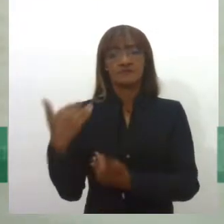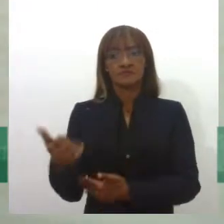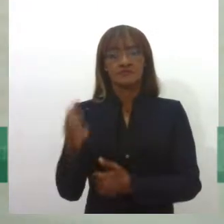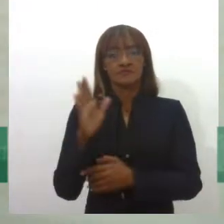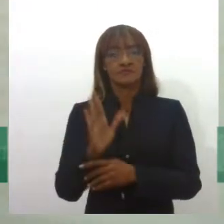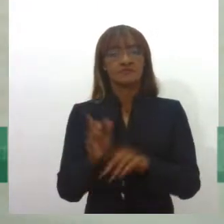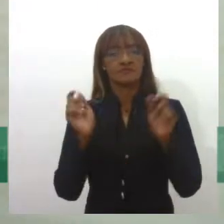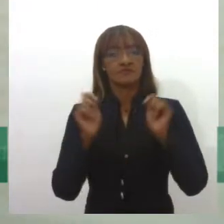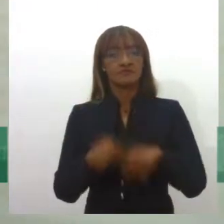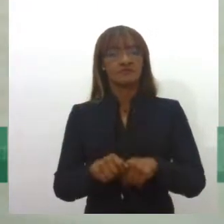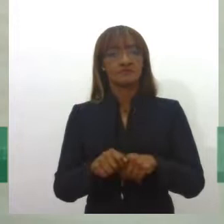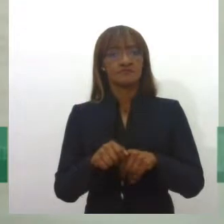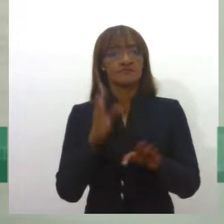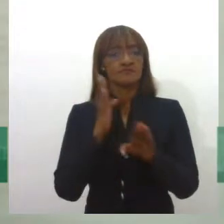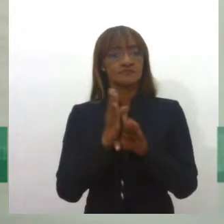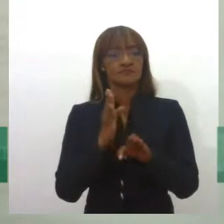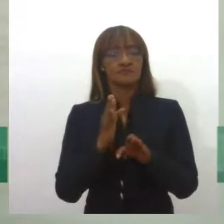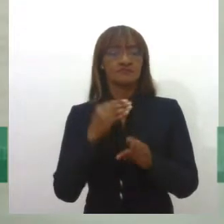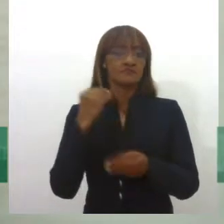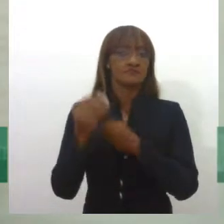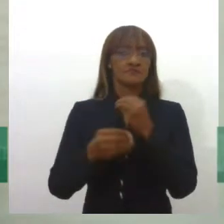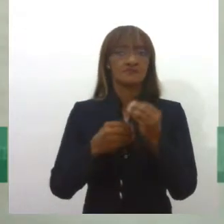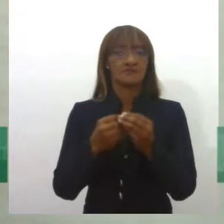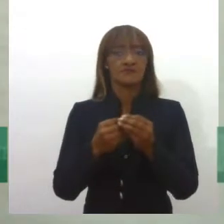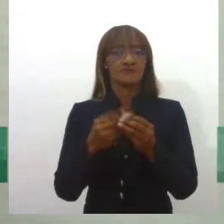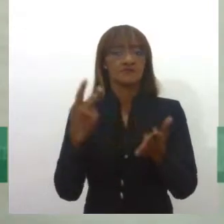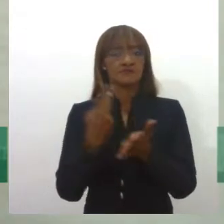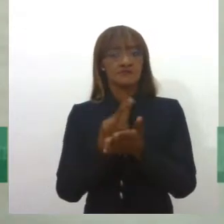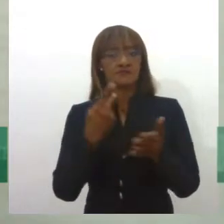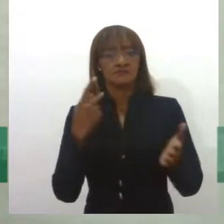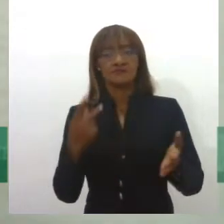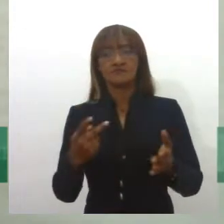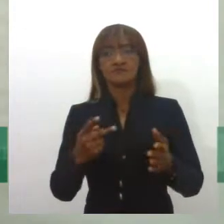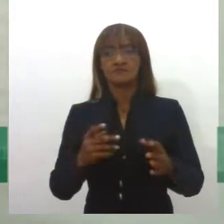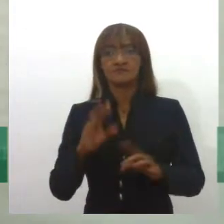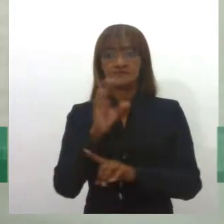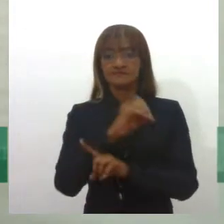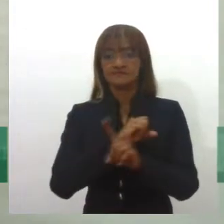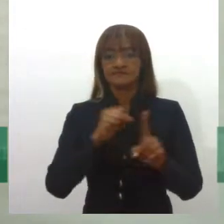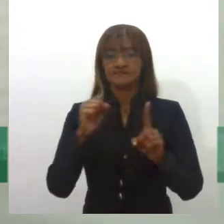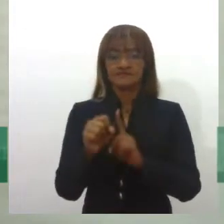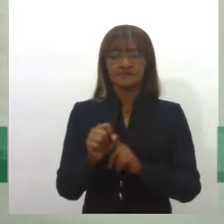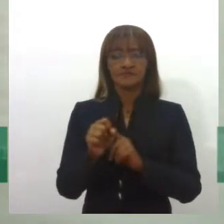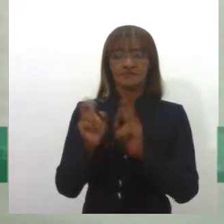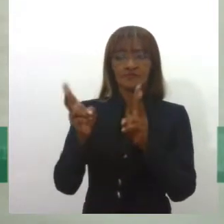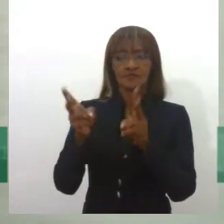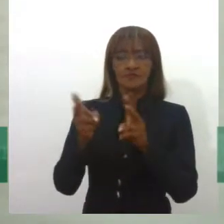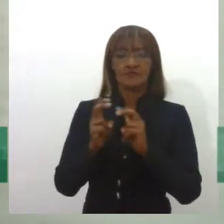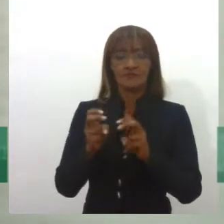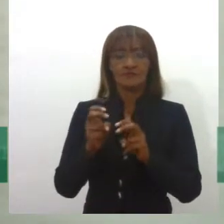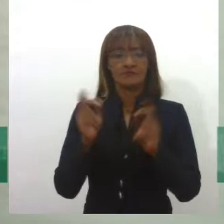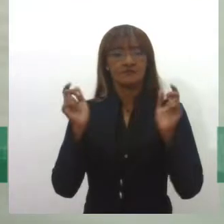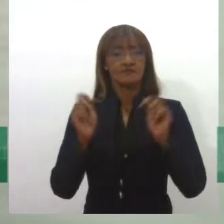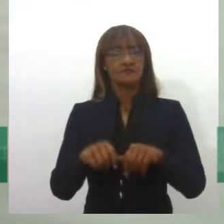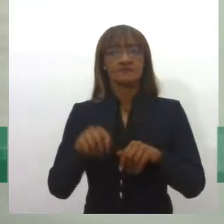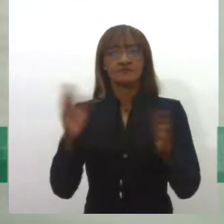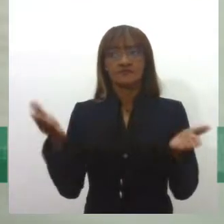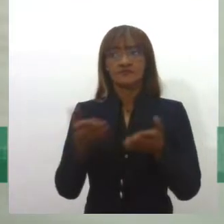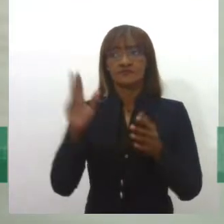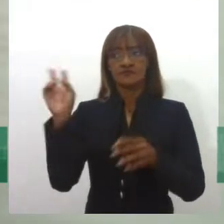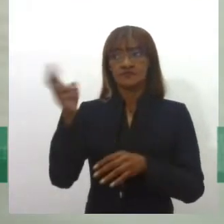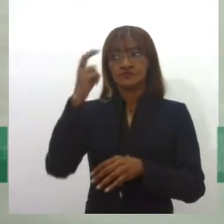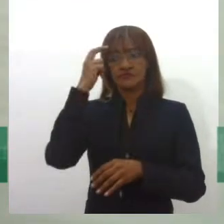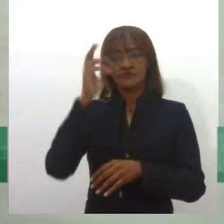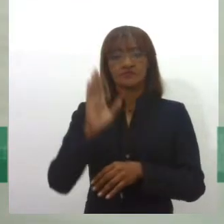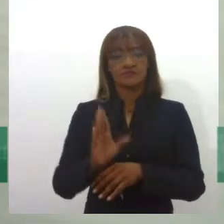identificar quais aspectos existentes na sociedade como um todo são indícios de uma cultura a ser superada, não somente